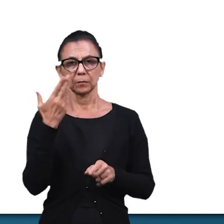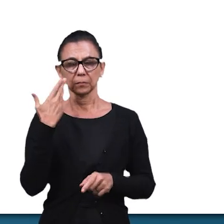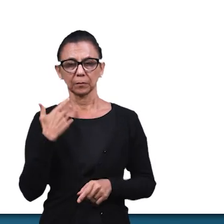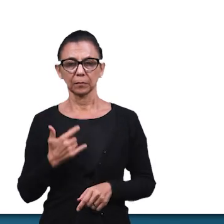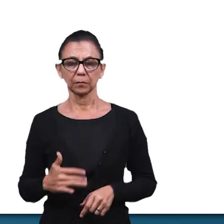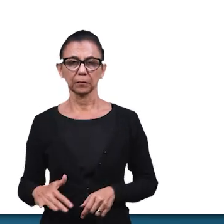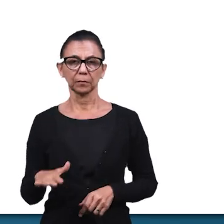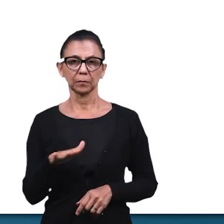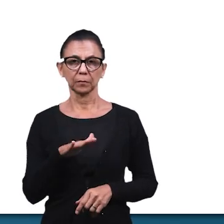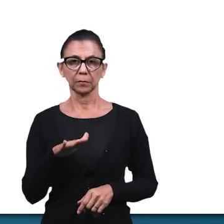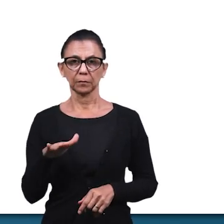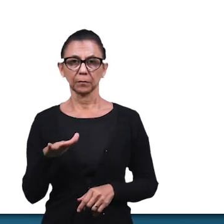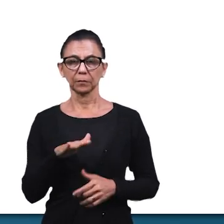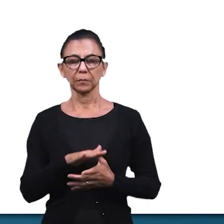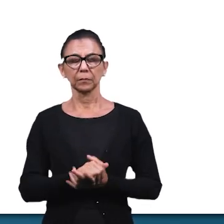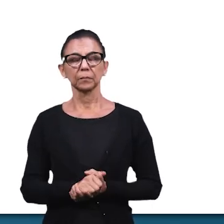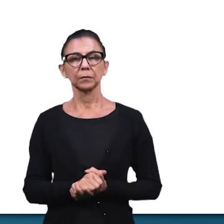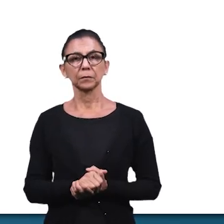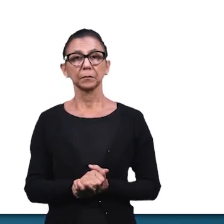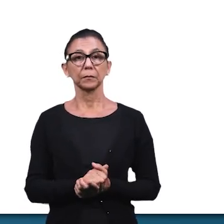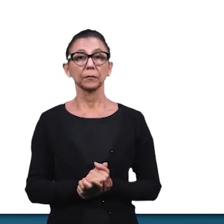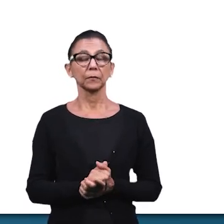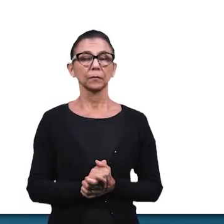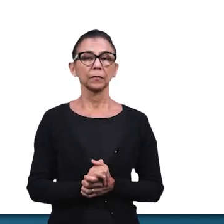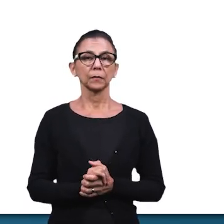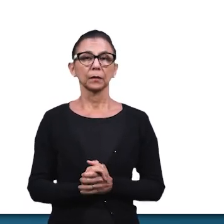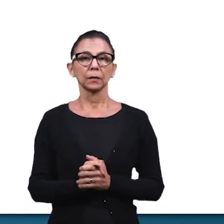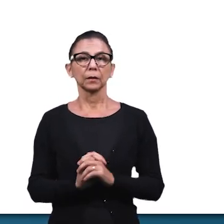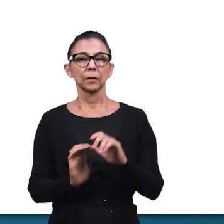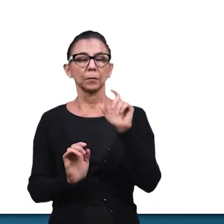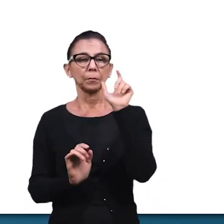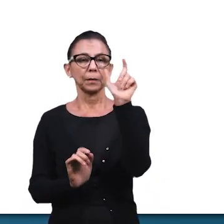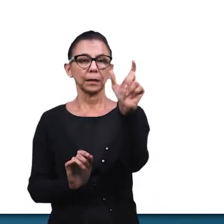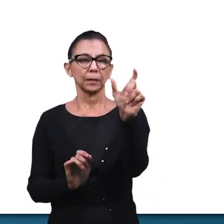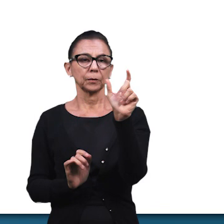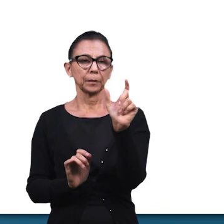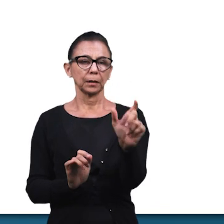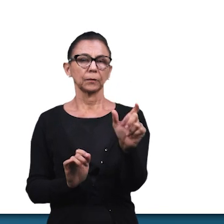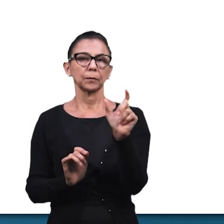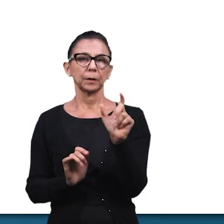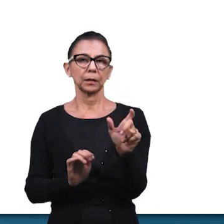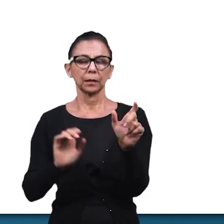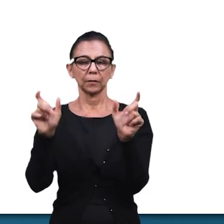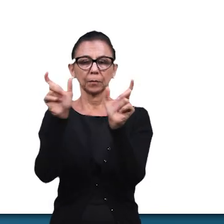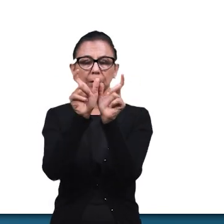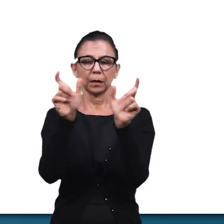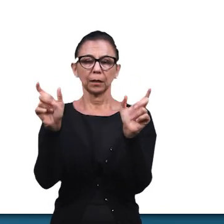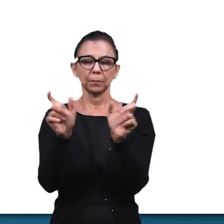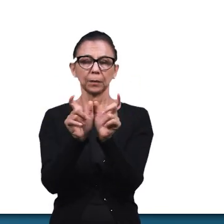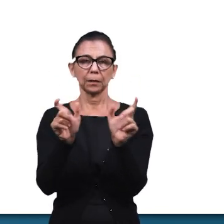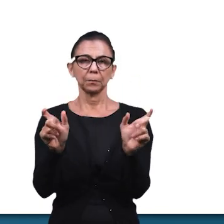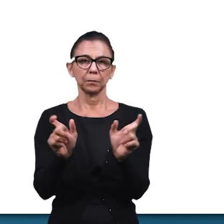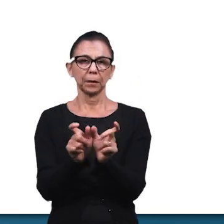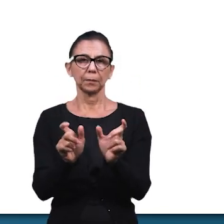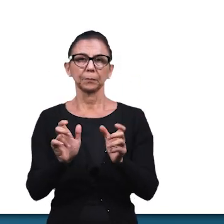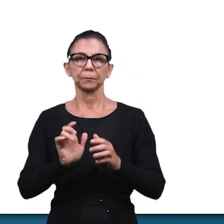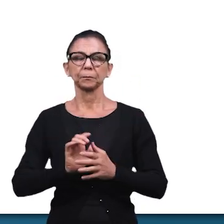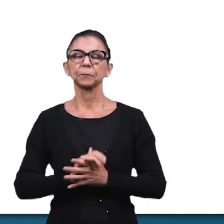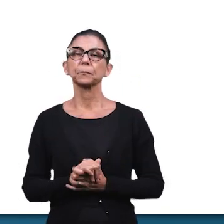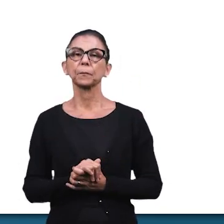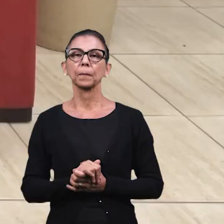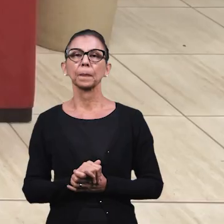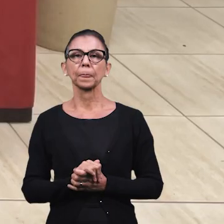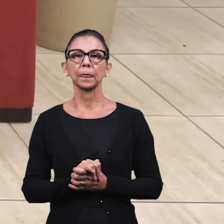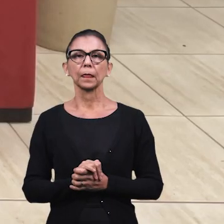8. Complete a palavra abaixo, que dá o nome ao tema desta EBD. Temos a